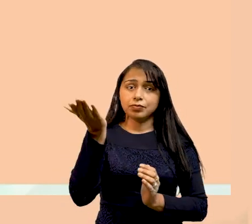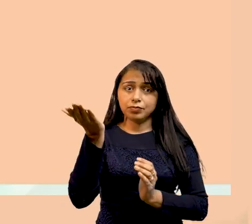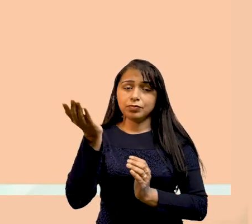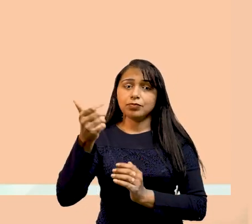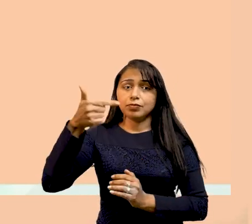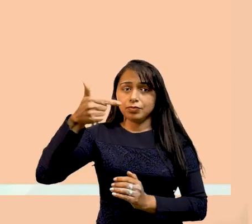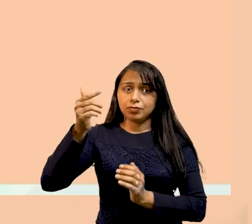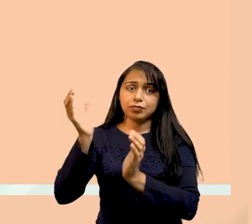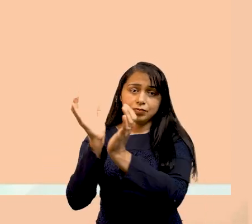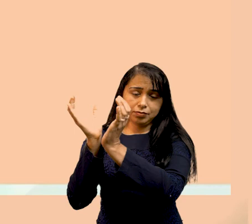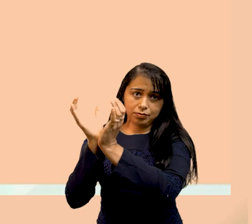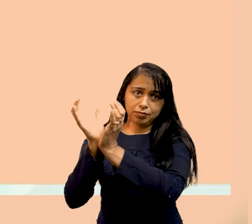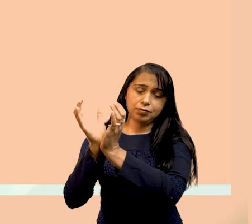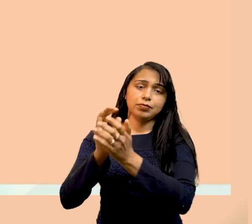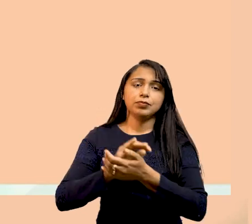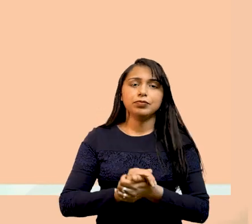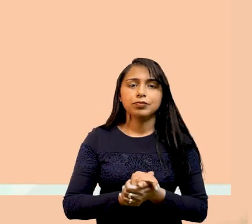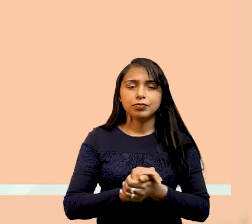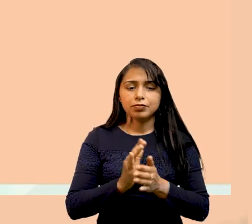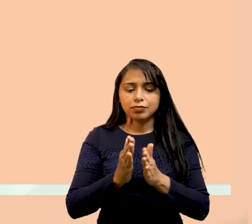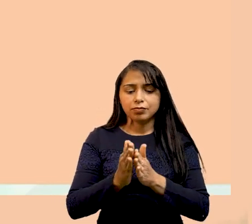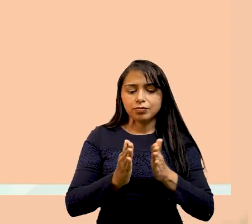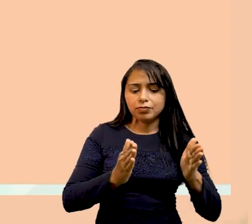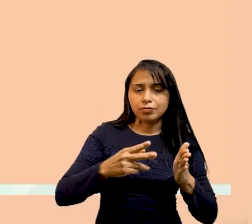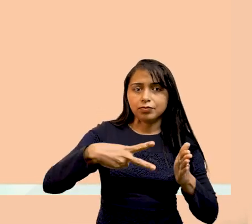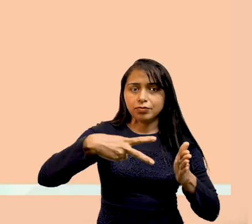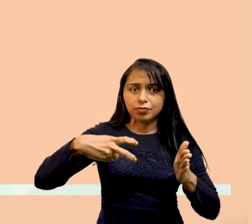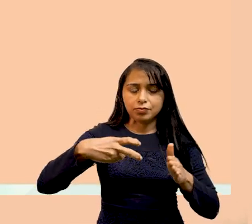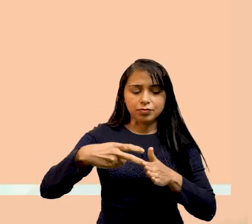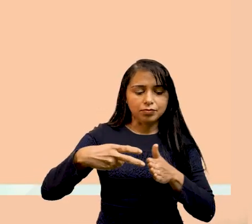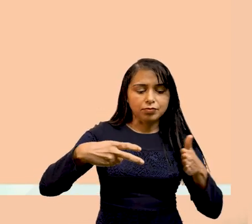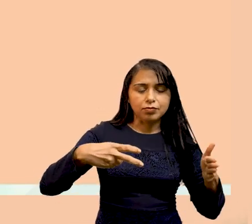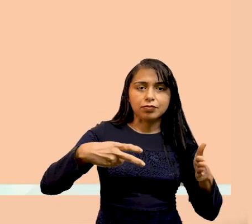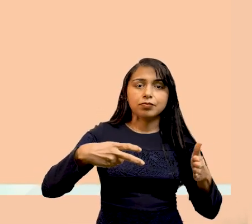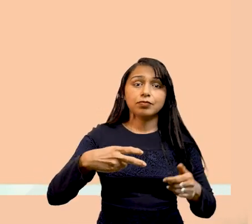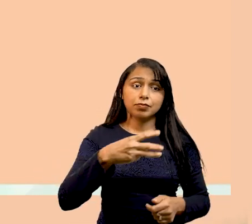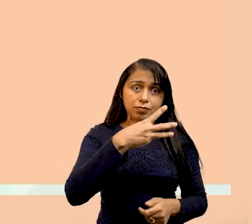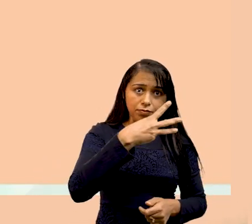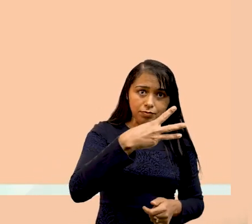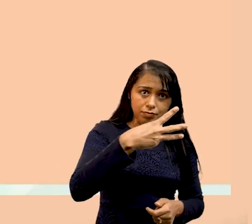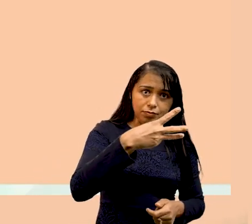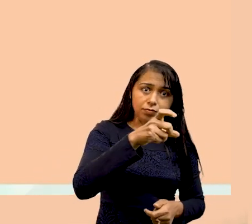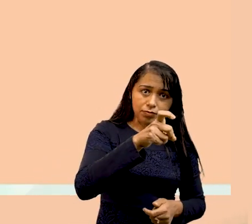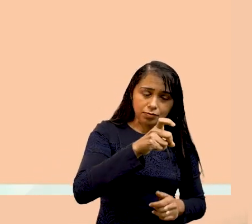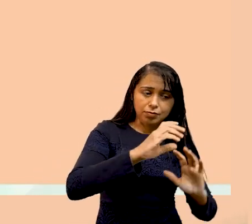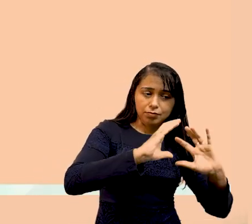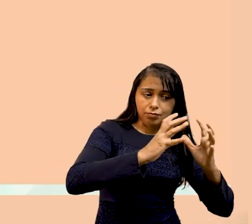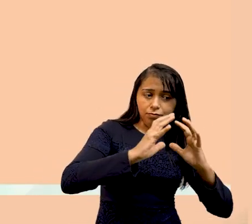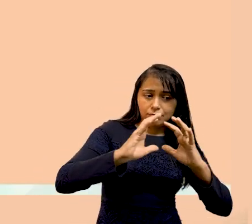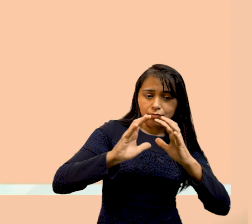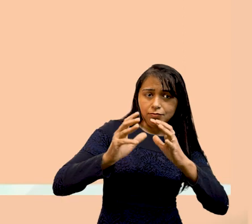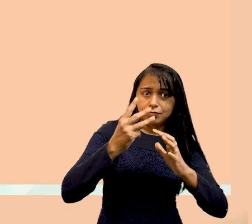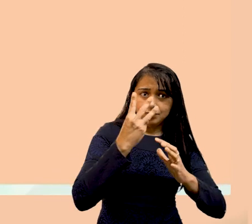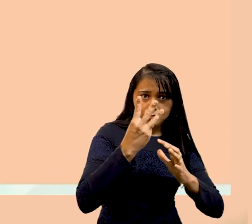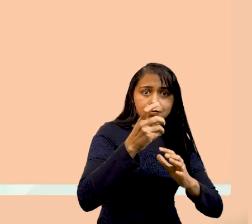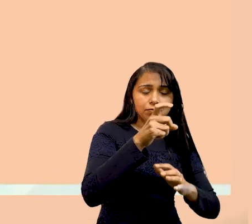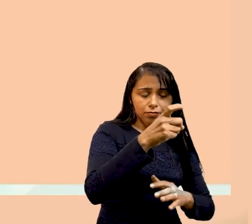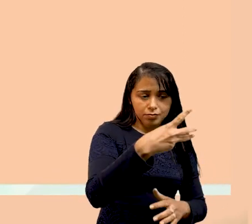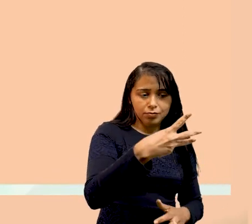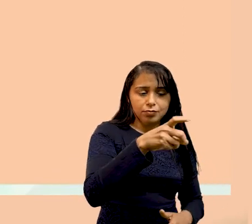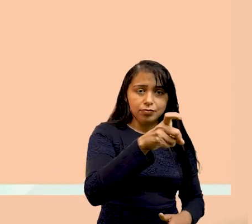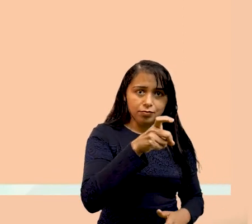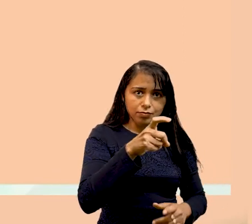segundo membro. Então, aqui a gente poderia ter 3x mais